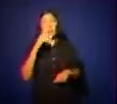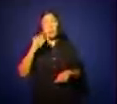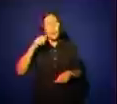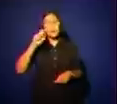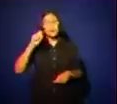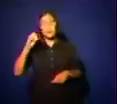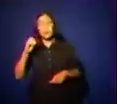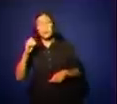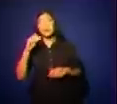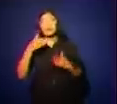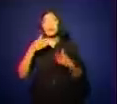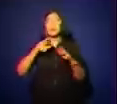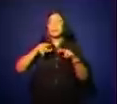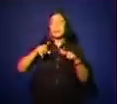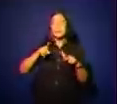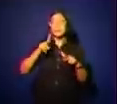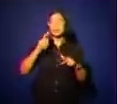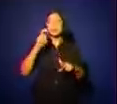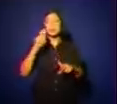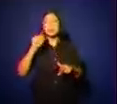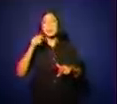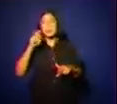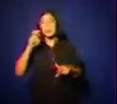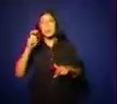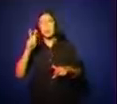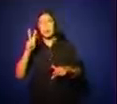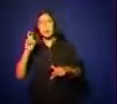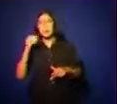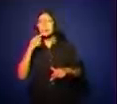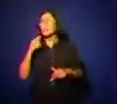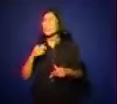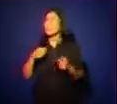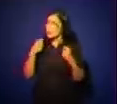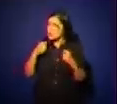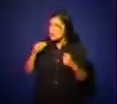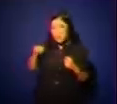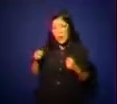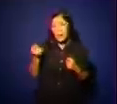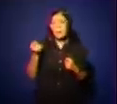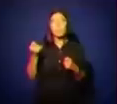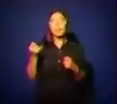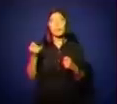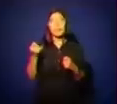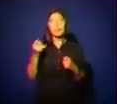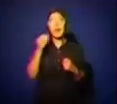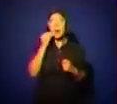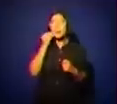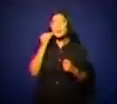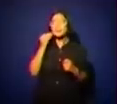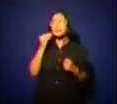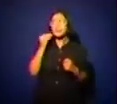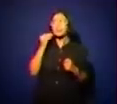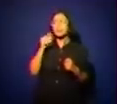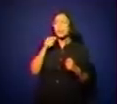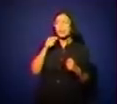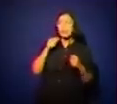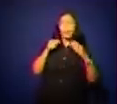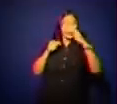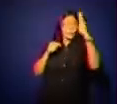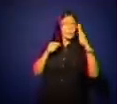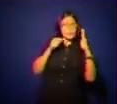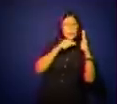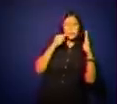5:20 a gente não está aproveitando essa oportunidade que o mundo está nos dando